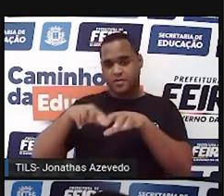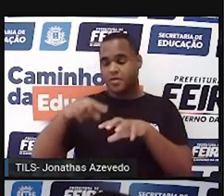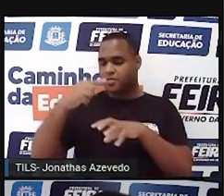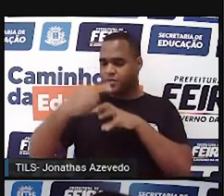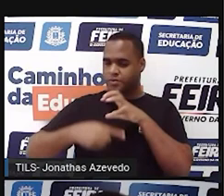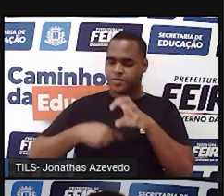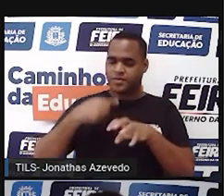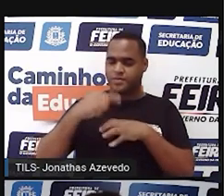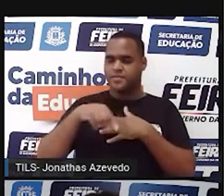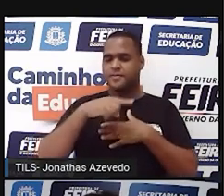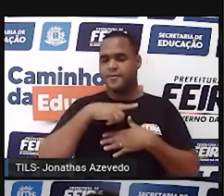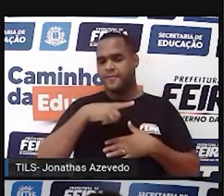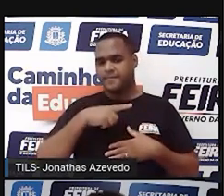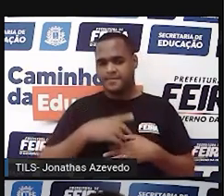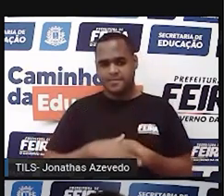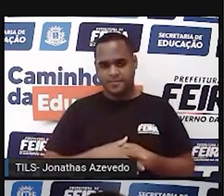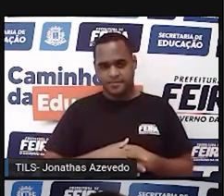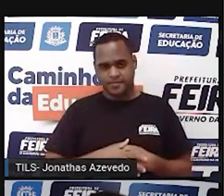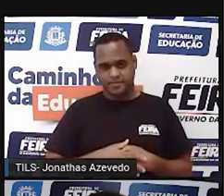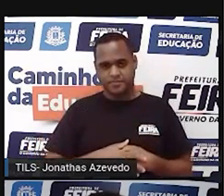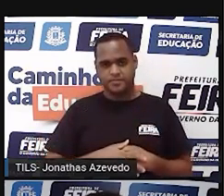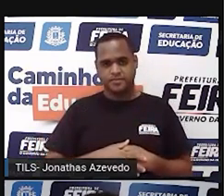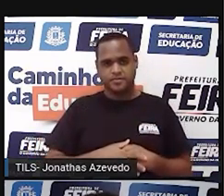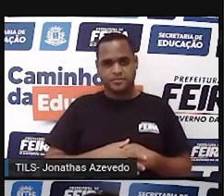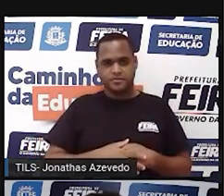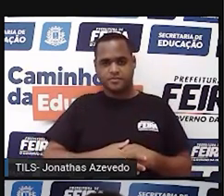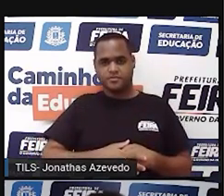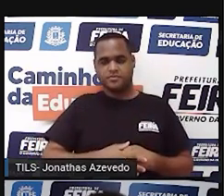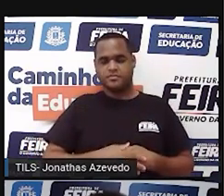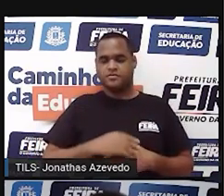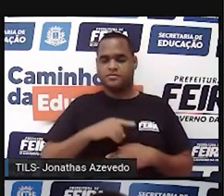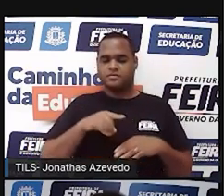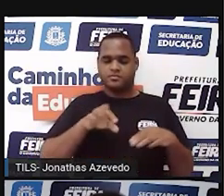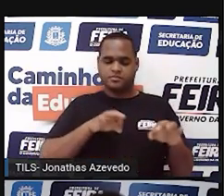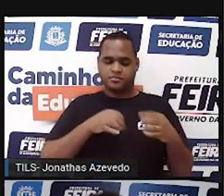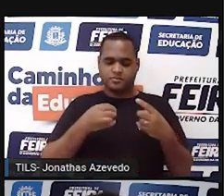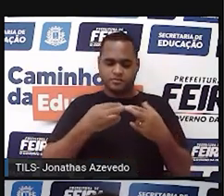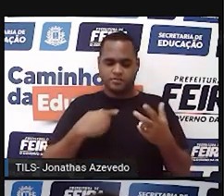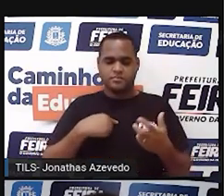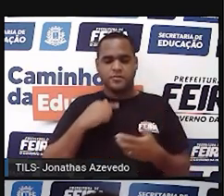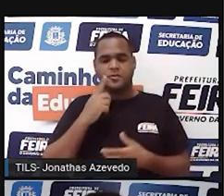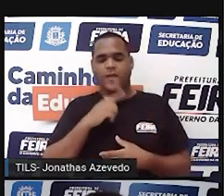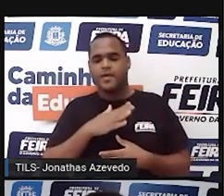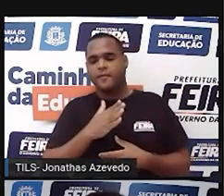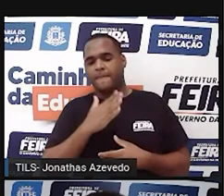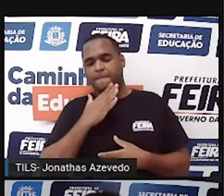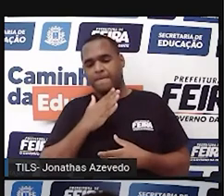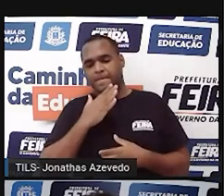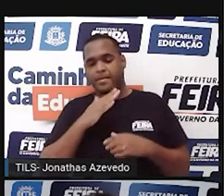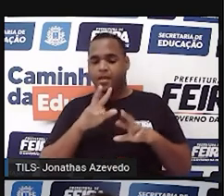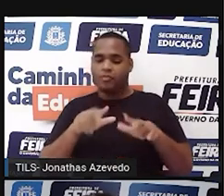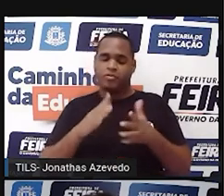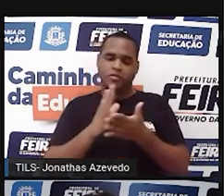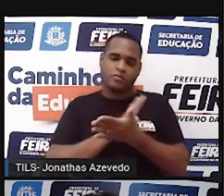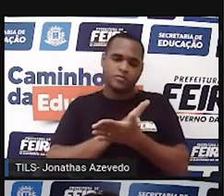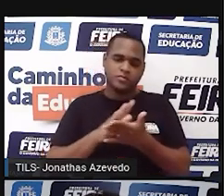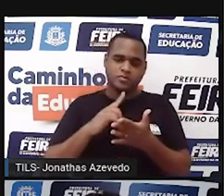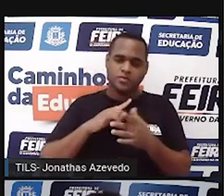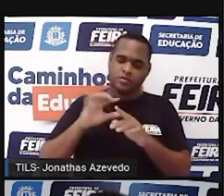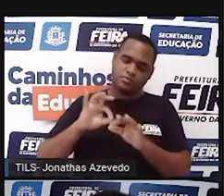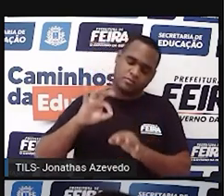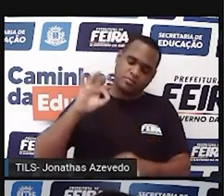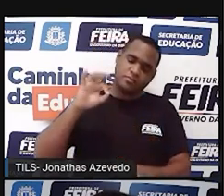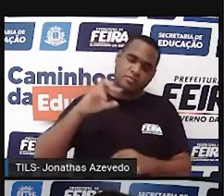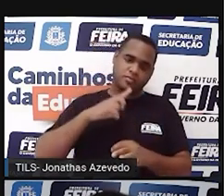mundo, né? E agora, no final, a gente reconheceu ali algumas unidades de medida, né? Para comprimento e ali